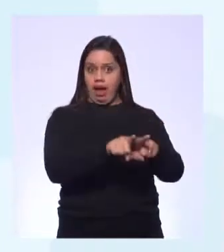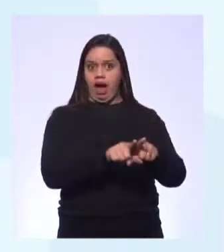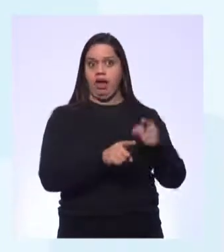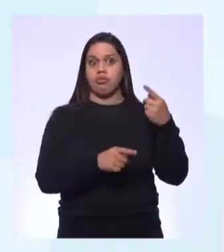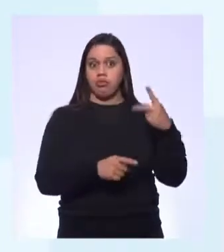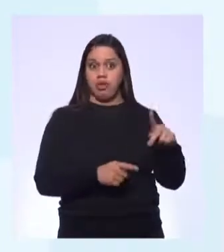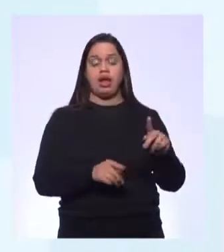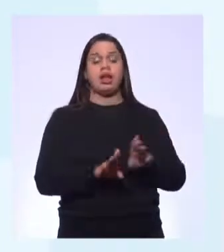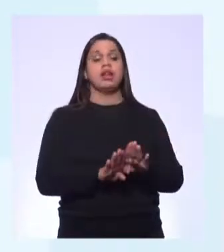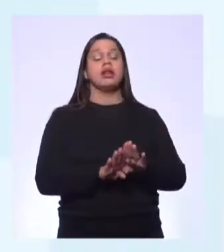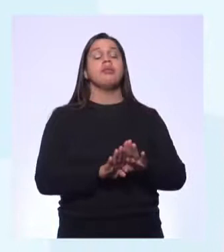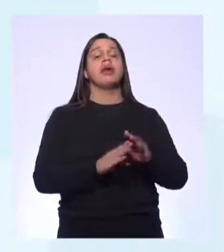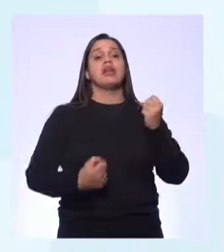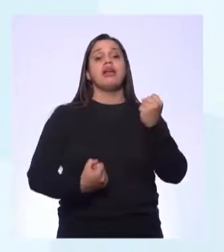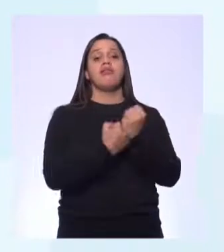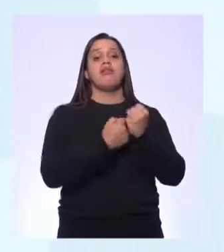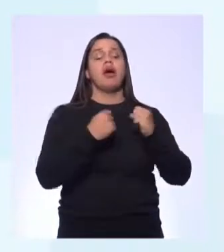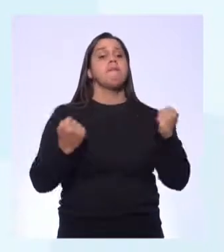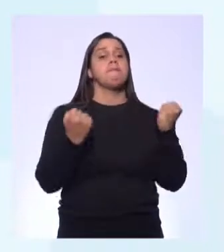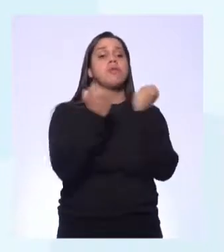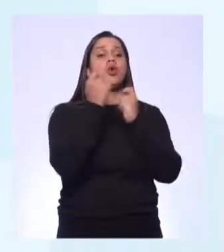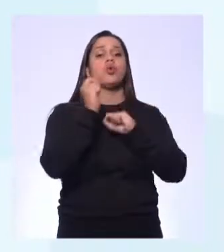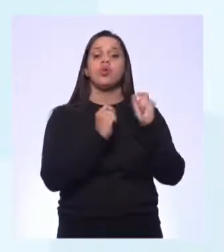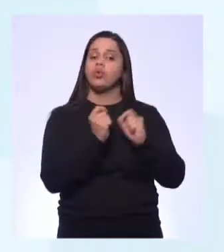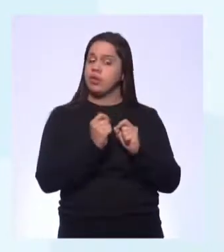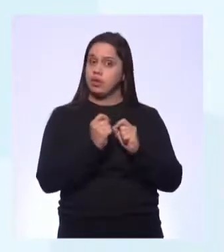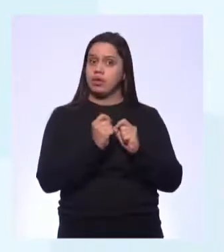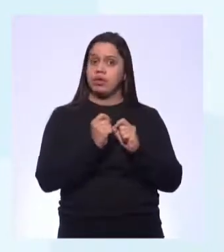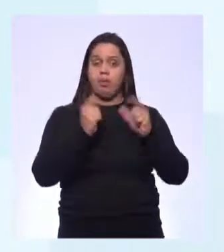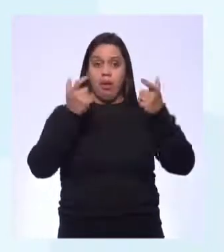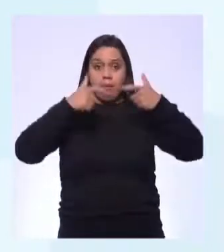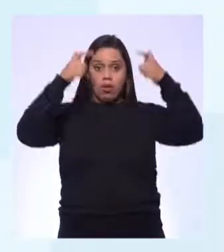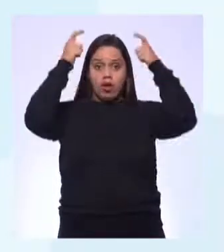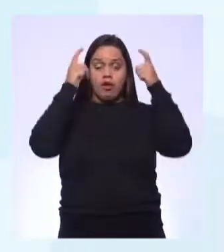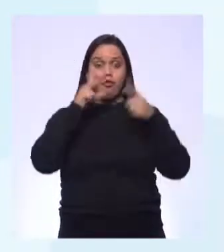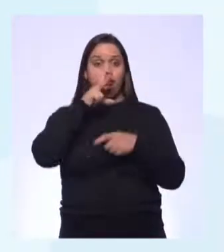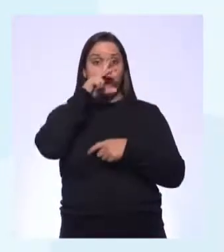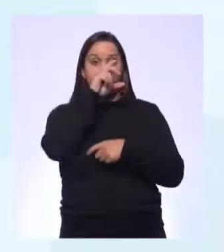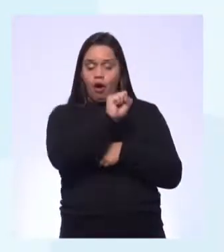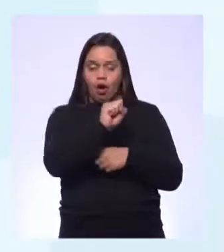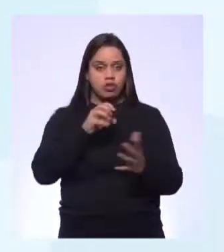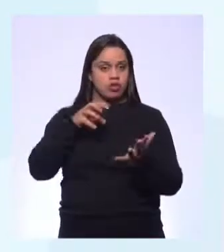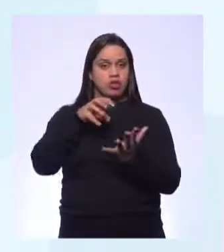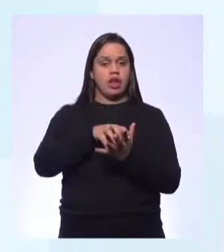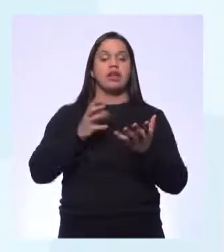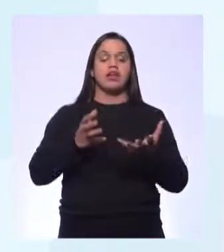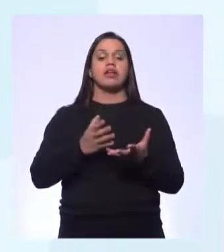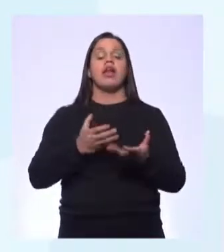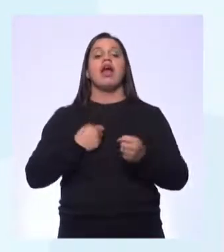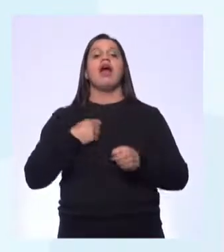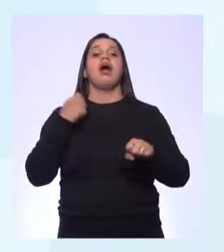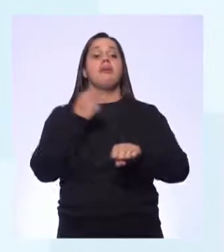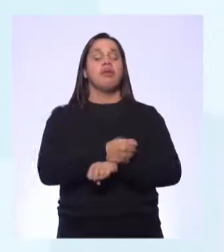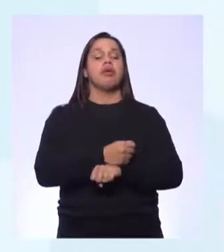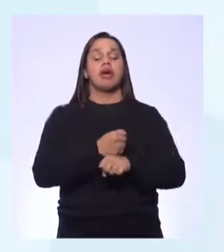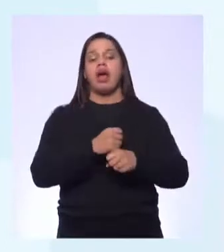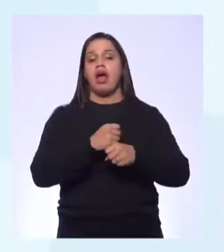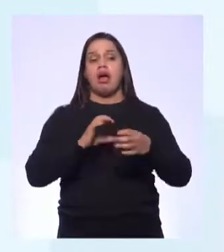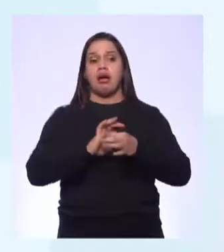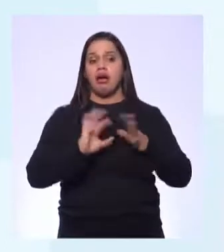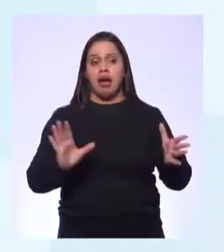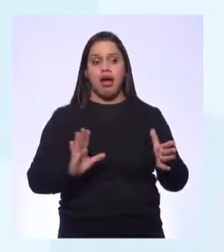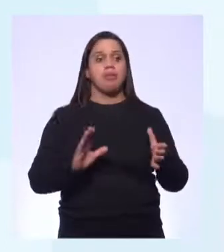defendem uma monarquia forte, constitucional e centralizada. Eles querem abolir o tráfico de escravos, eles querem abolir